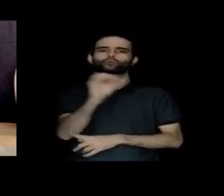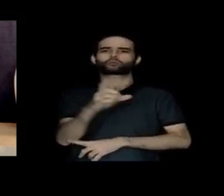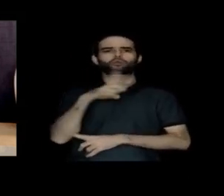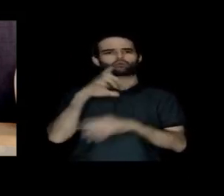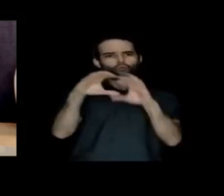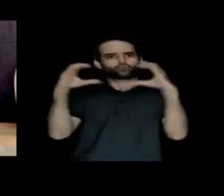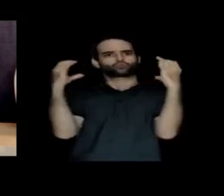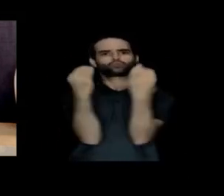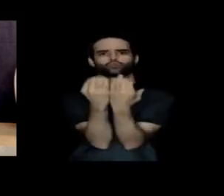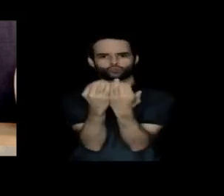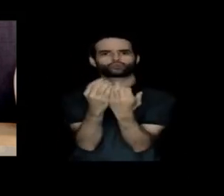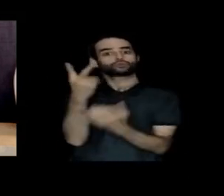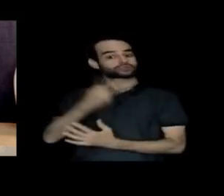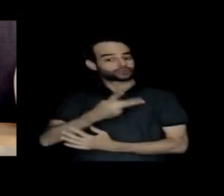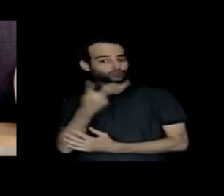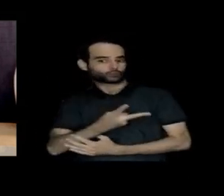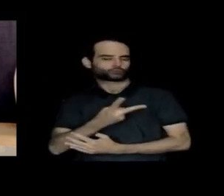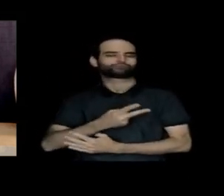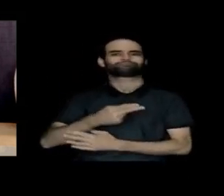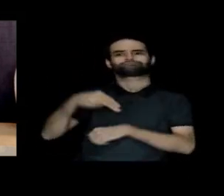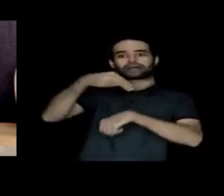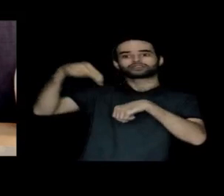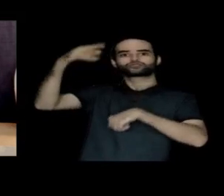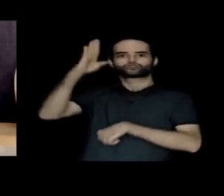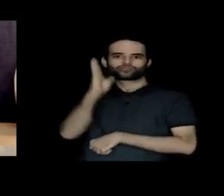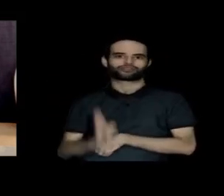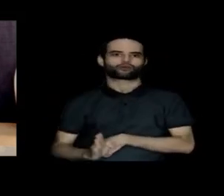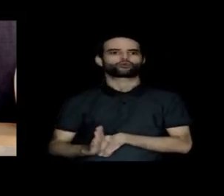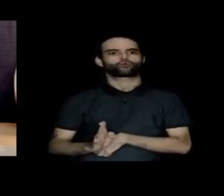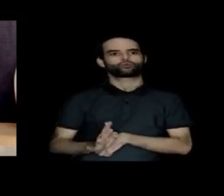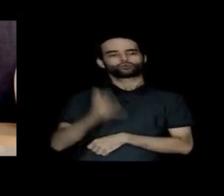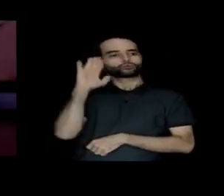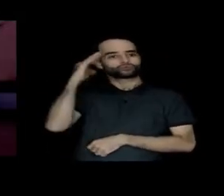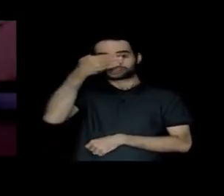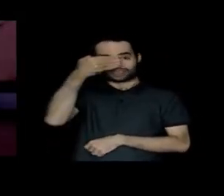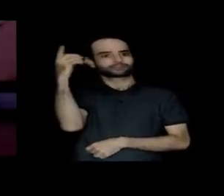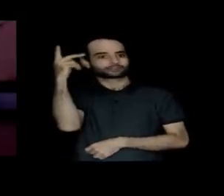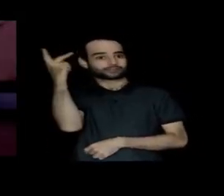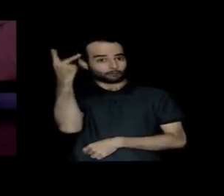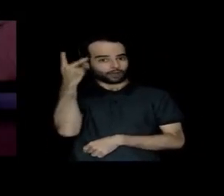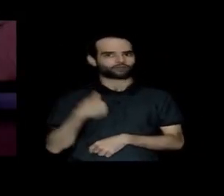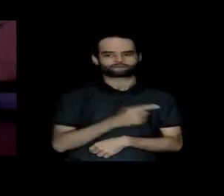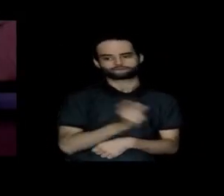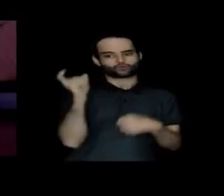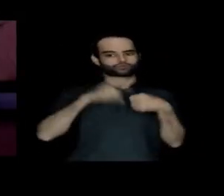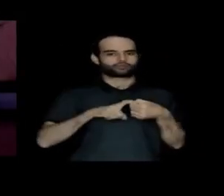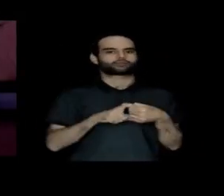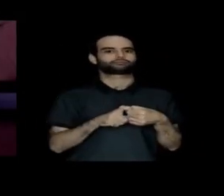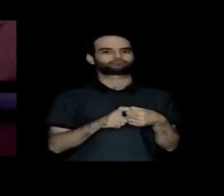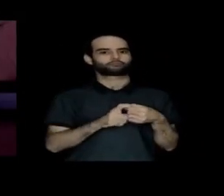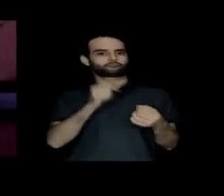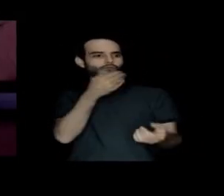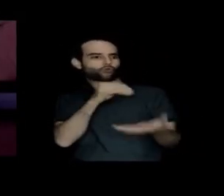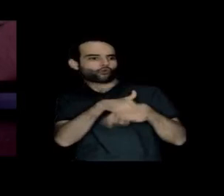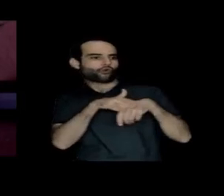época ia acontecer um congresso, o 2º Congresso Nacional de Surdo-Cegueira em São Paulo. Voltei para Guanambi na época, falei